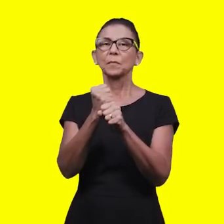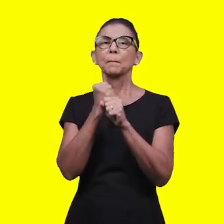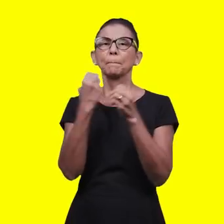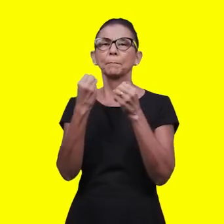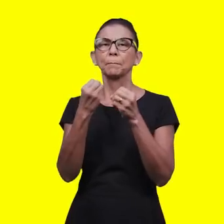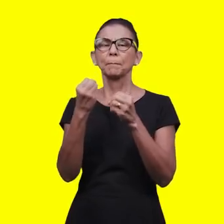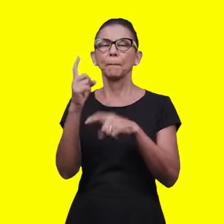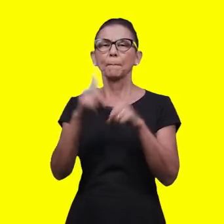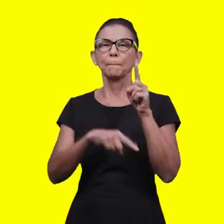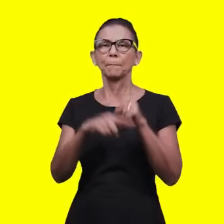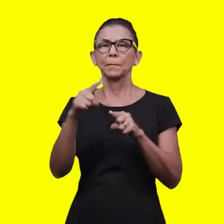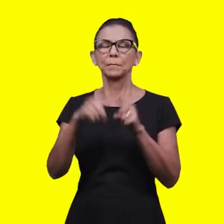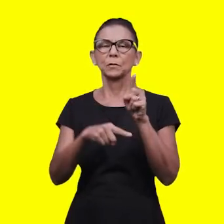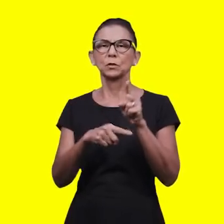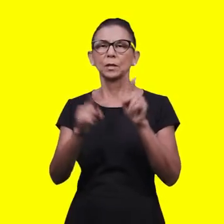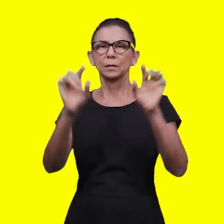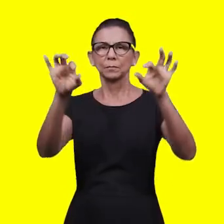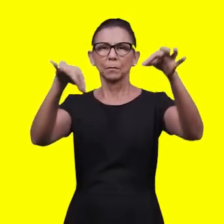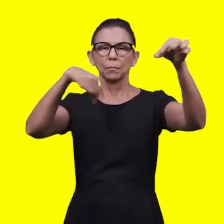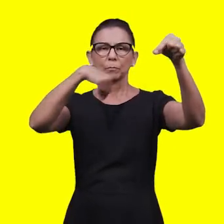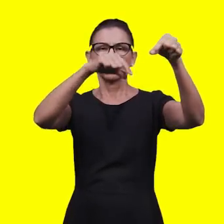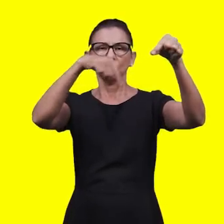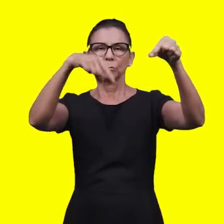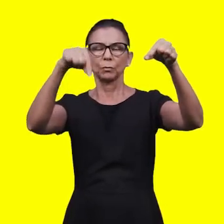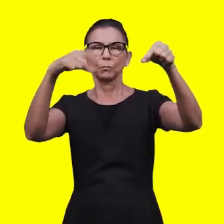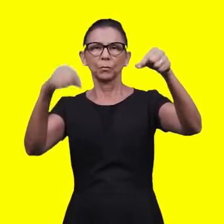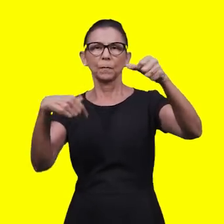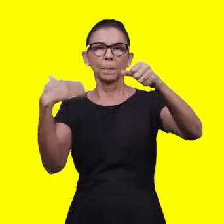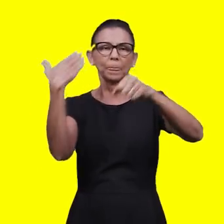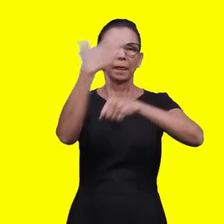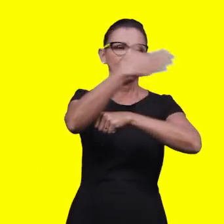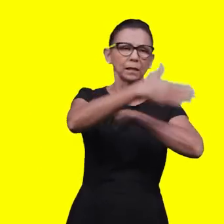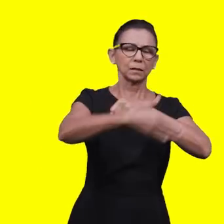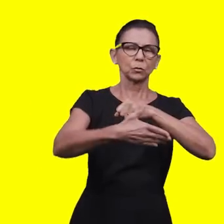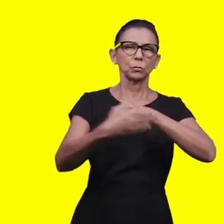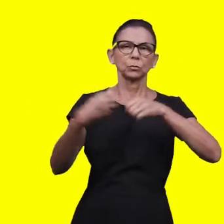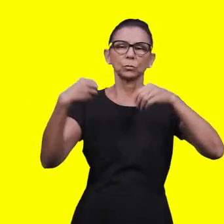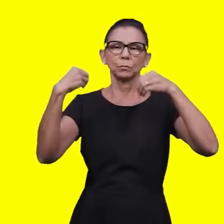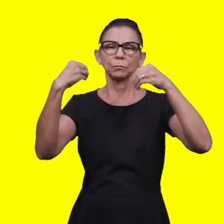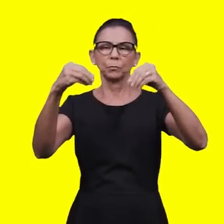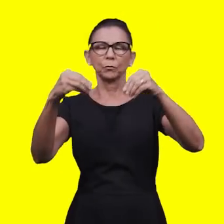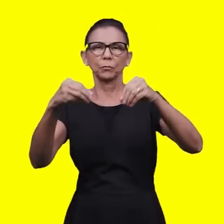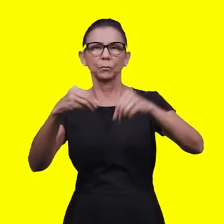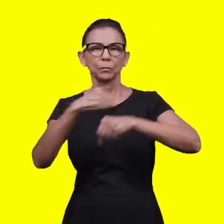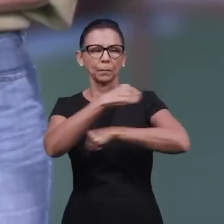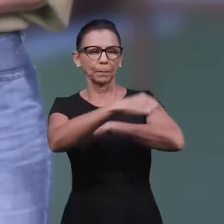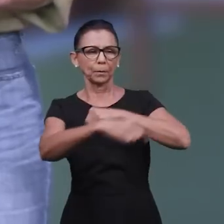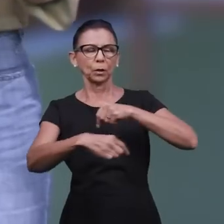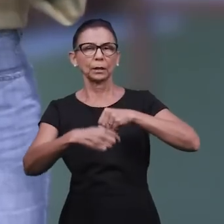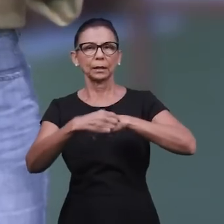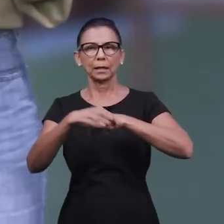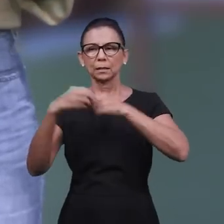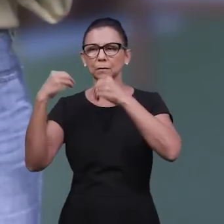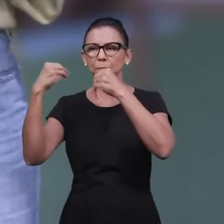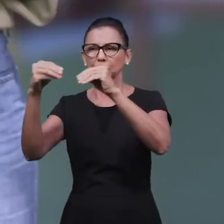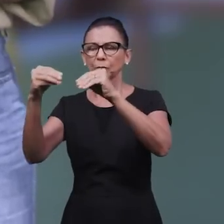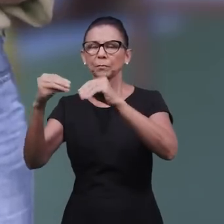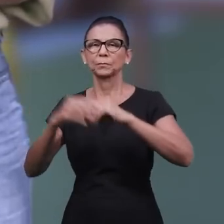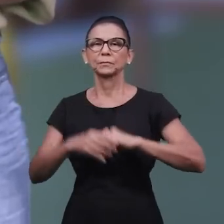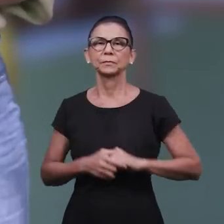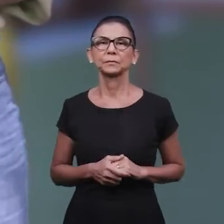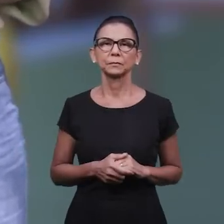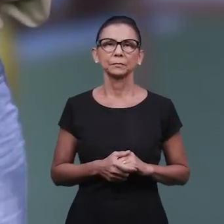armas. 1000 escudos pendem dela, todos broquéis de valorosos. No texto